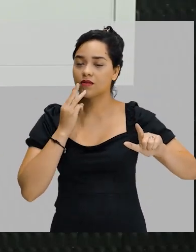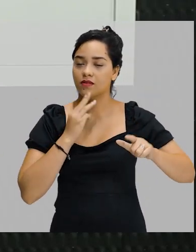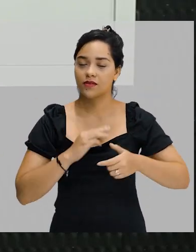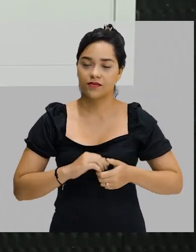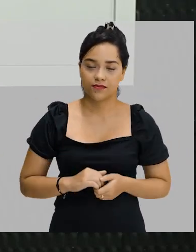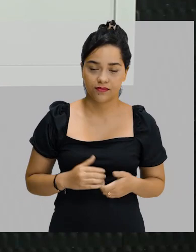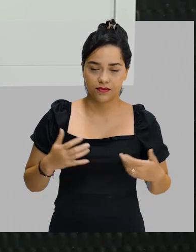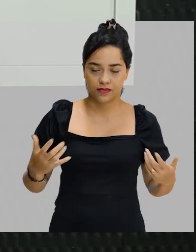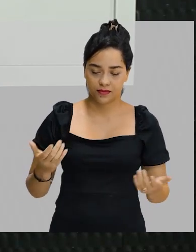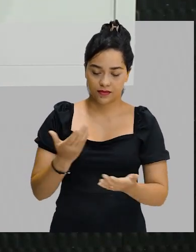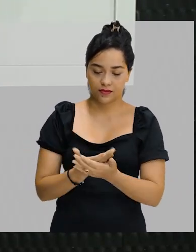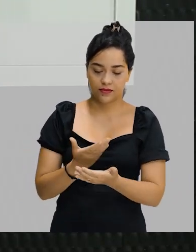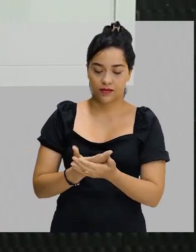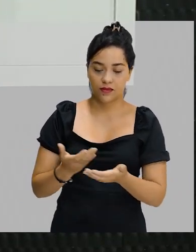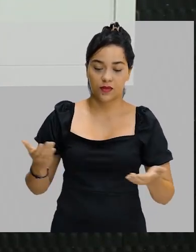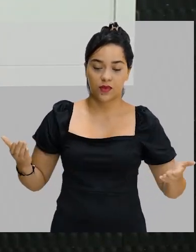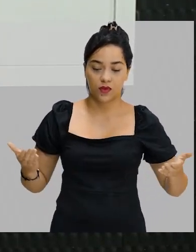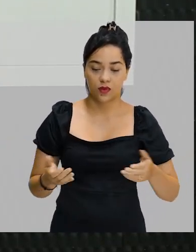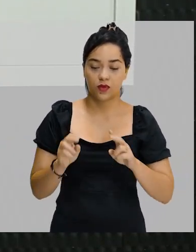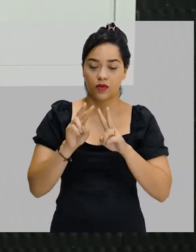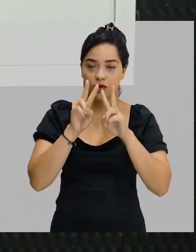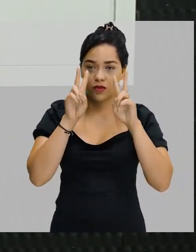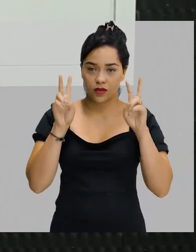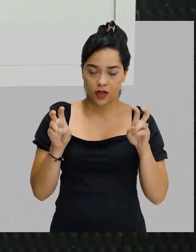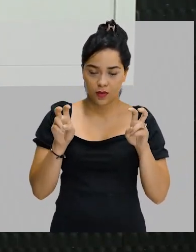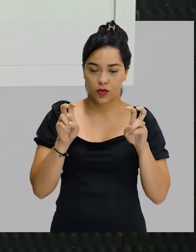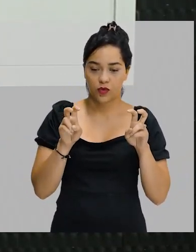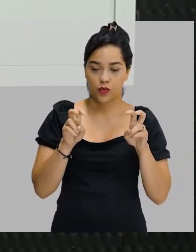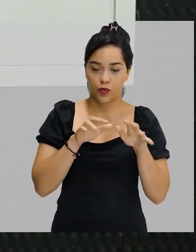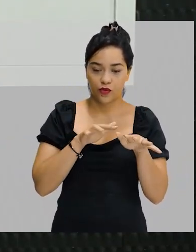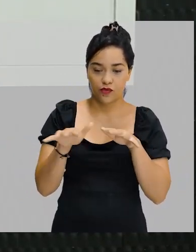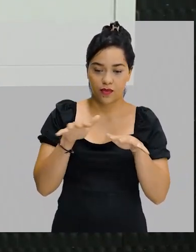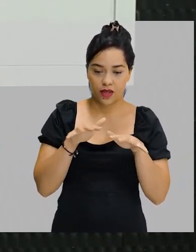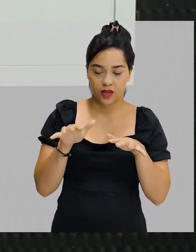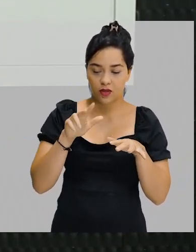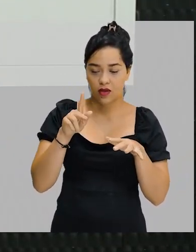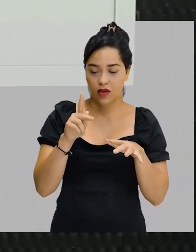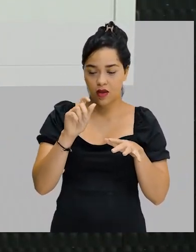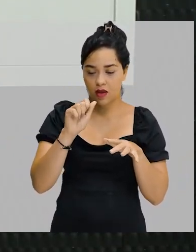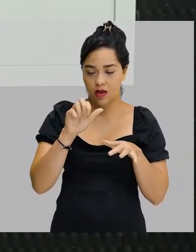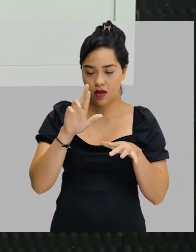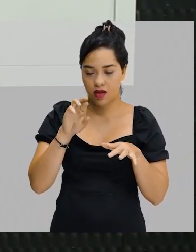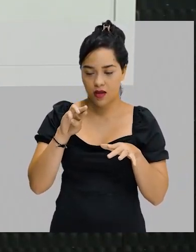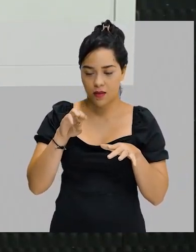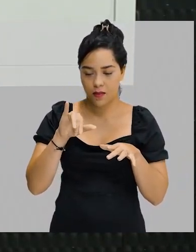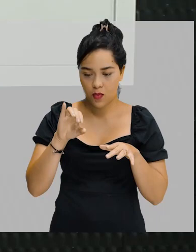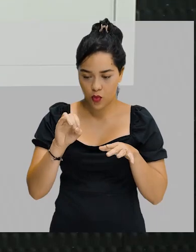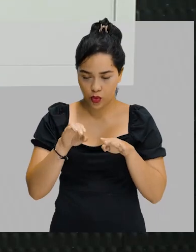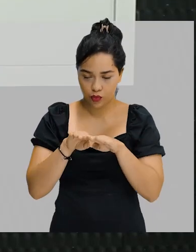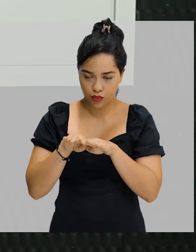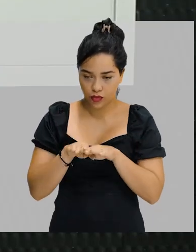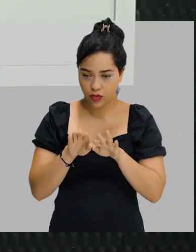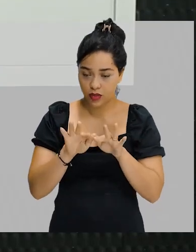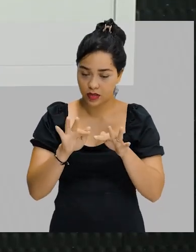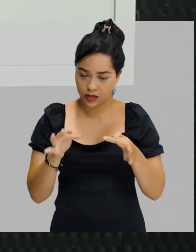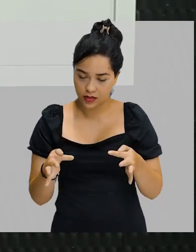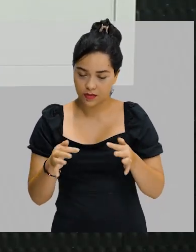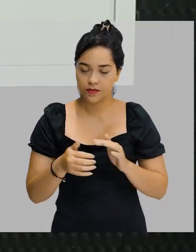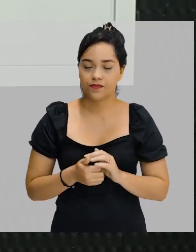Bom, a aula de hoje nós vamos continuar falando sobre o movimento harmônico simples, né? O famoso MHS. Na aula passada nós